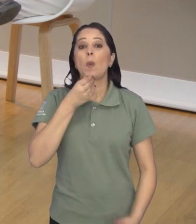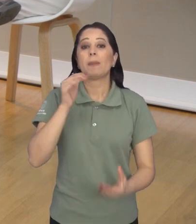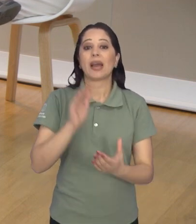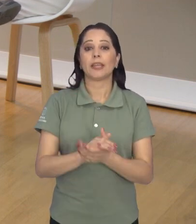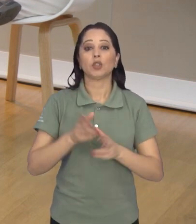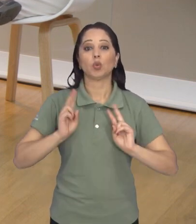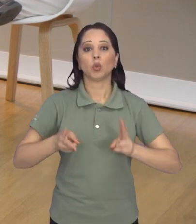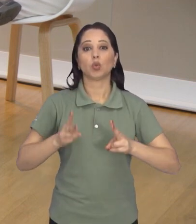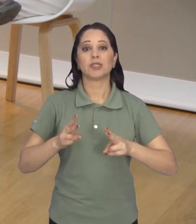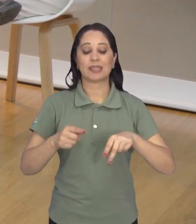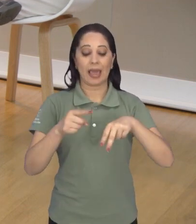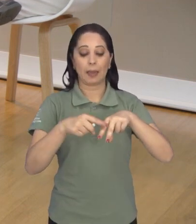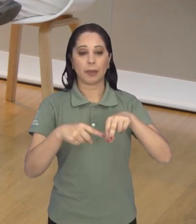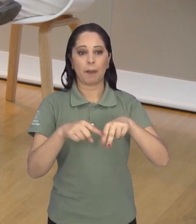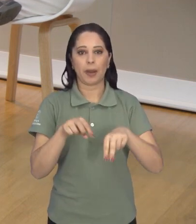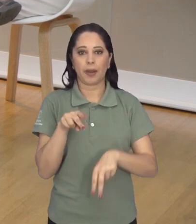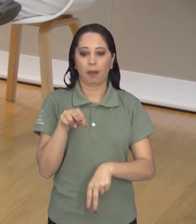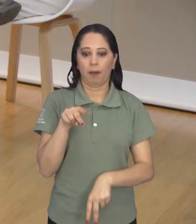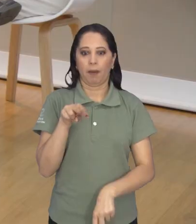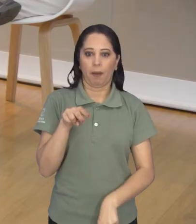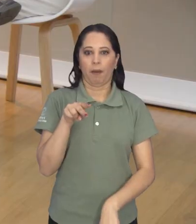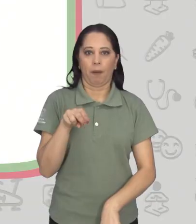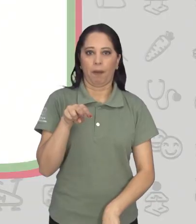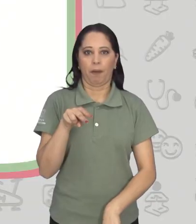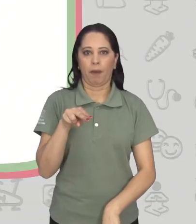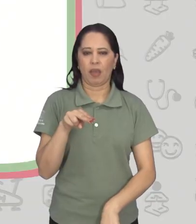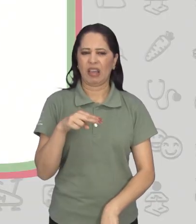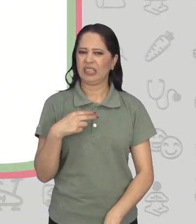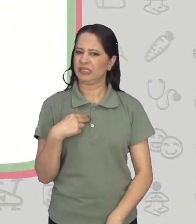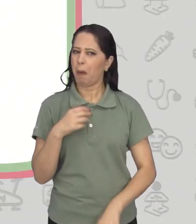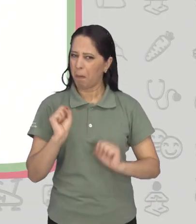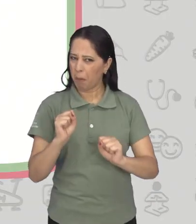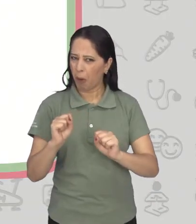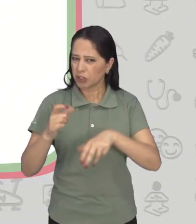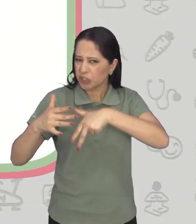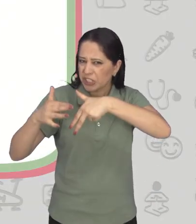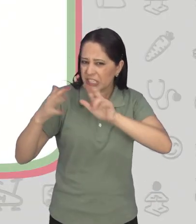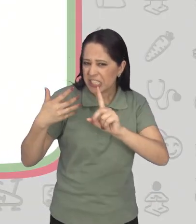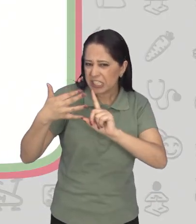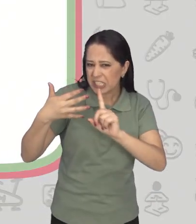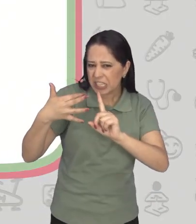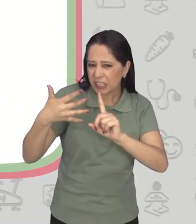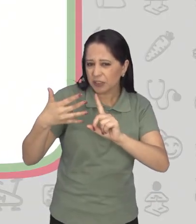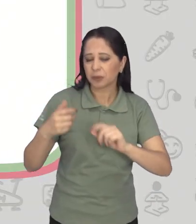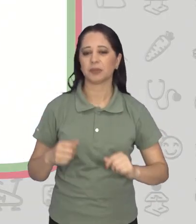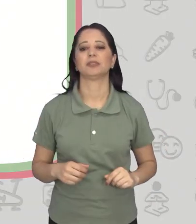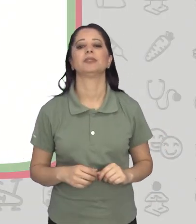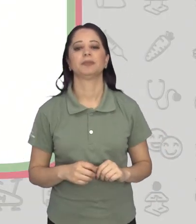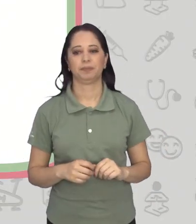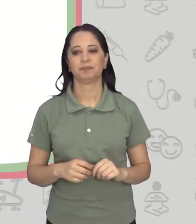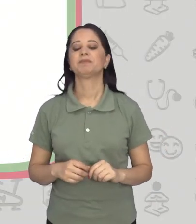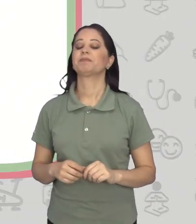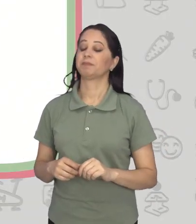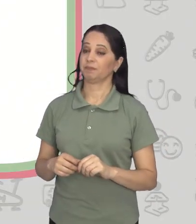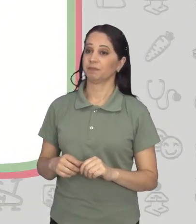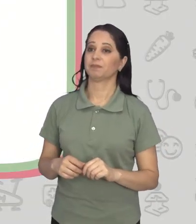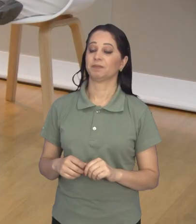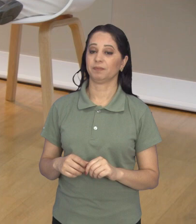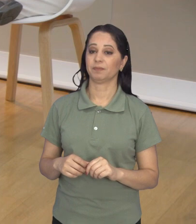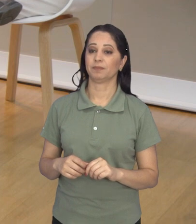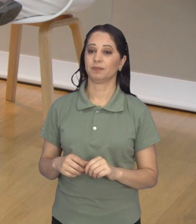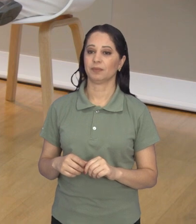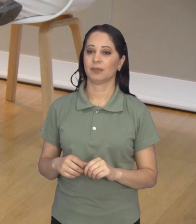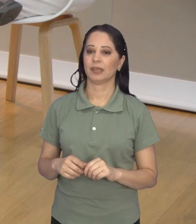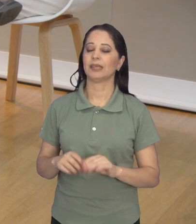Meu esposo mexe muito as pernas. Isso me incomoda. Pode ser a síndrome de Tourette? Selena Marques. Muito bem,